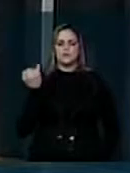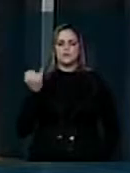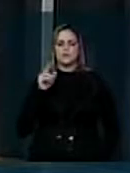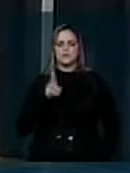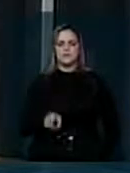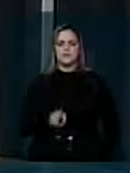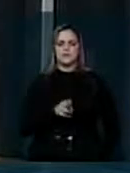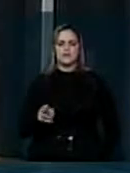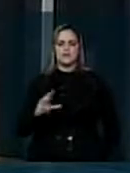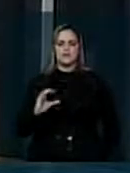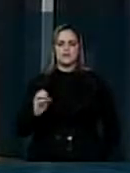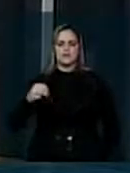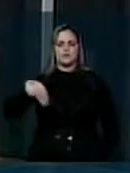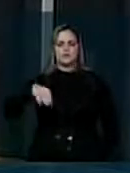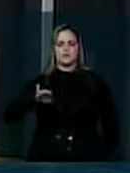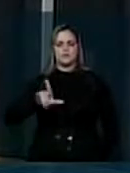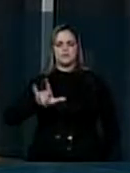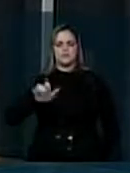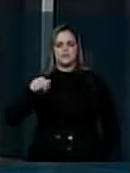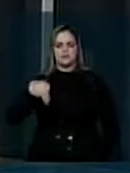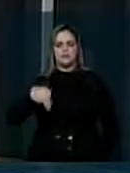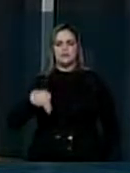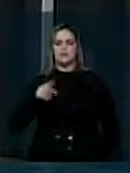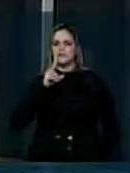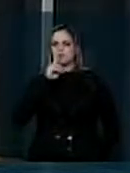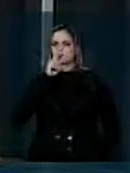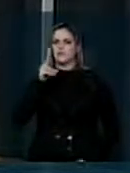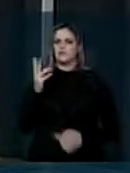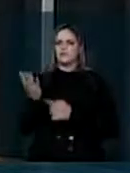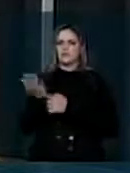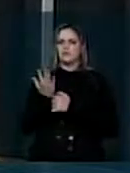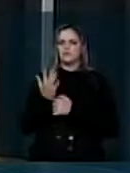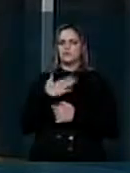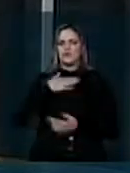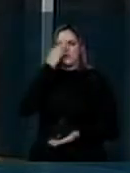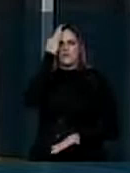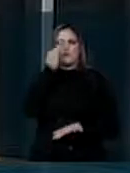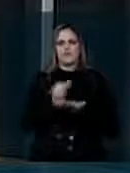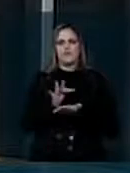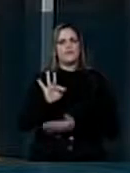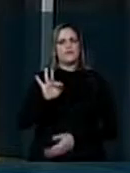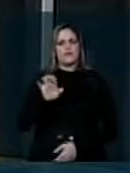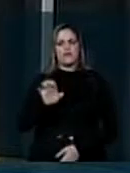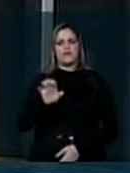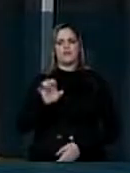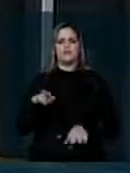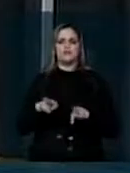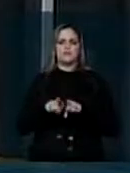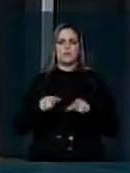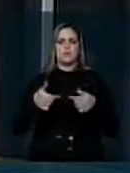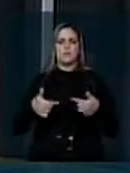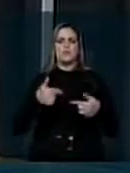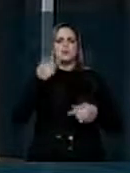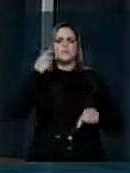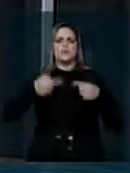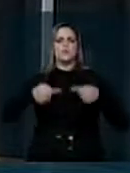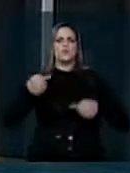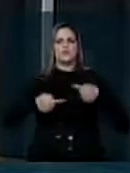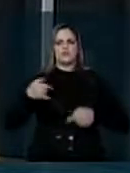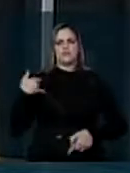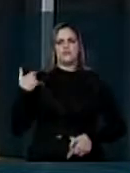teve no fortalecimento de minha fé e de minha luta política, já nesta fase mais da